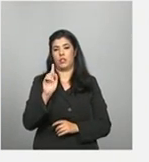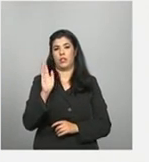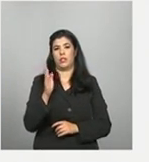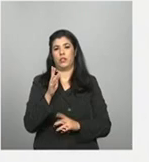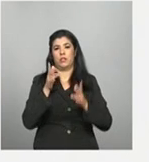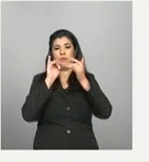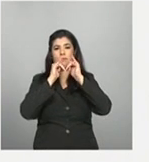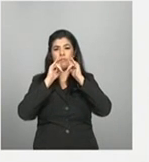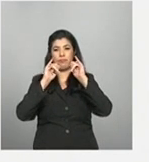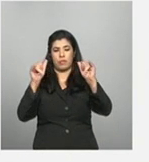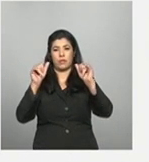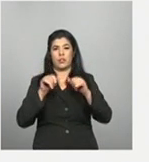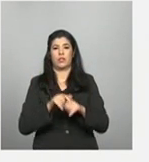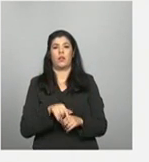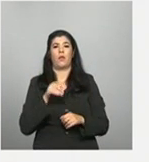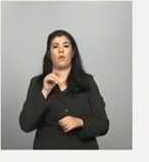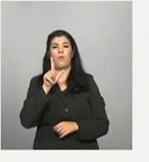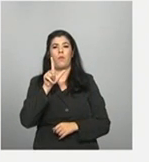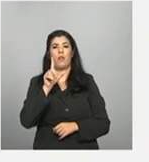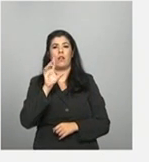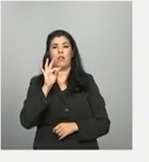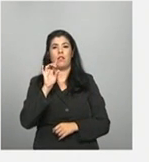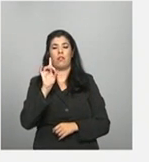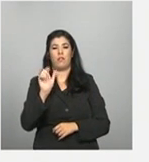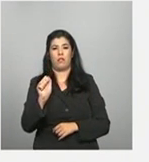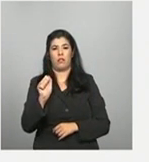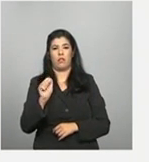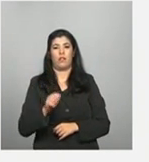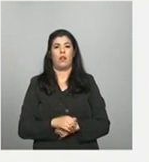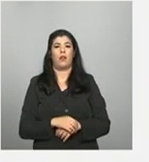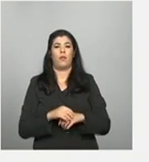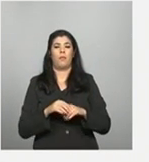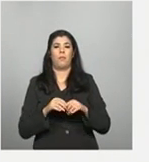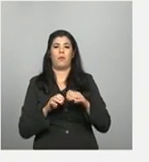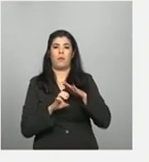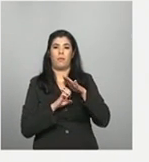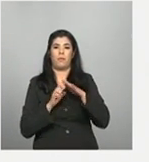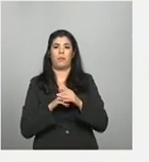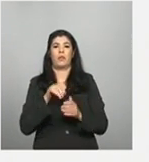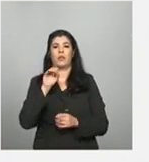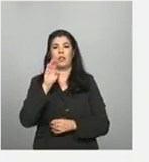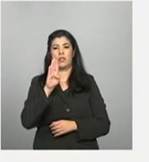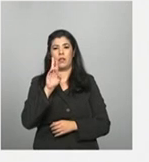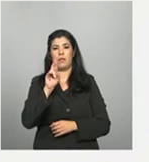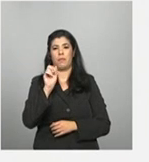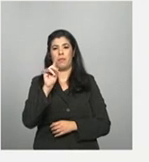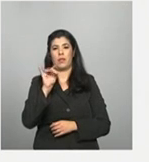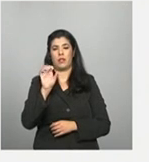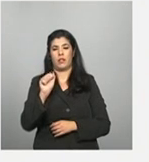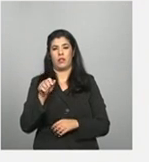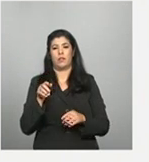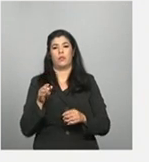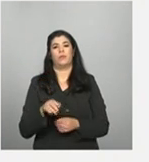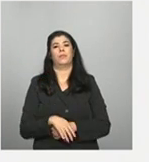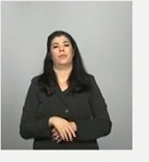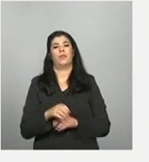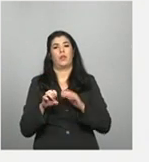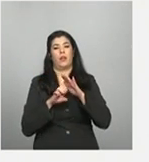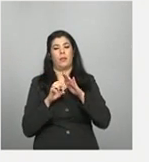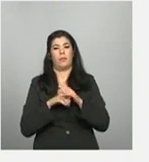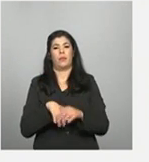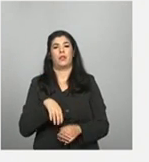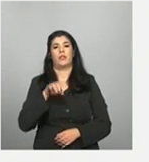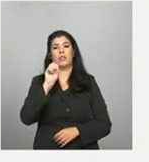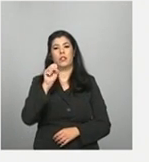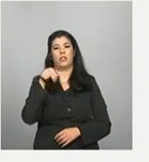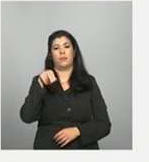de Eletricidade Limitada, representado pela corretora Bradesco. Abengoa Construção Brasil Limitada, representado pela corretora Spinelli.